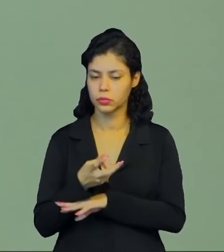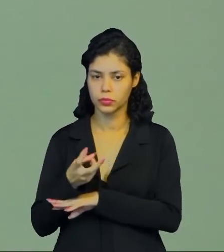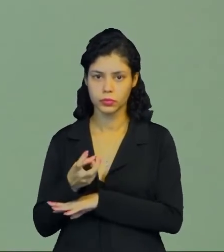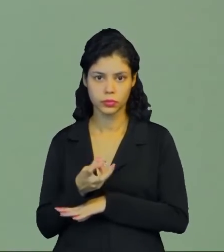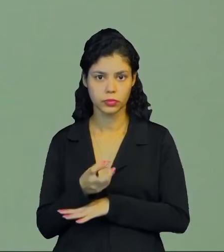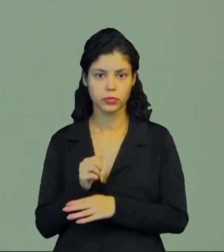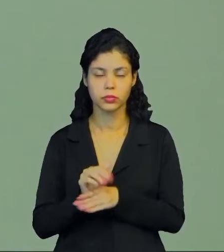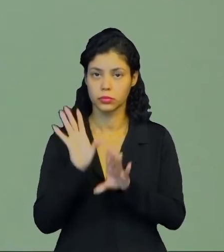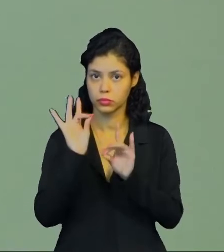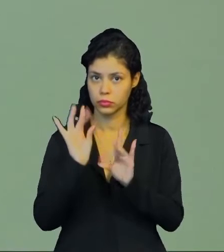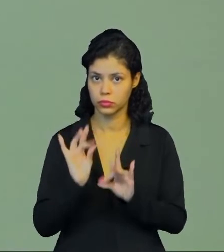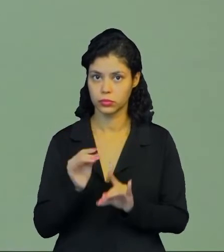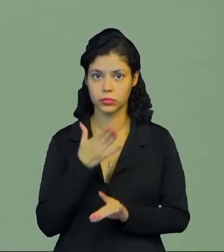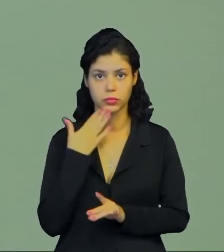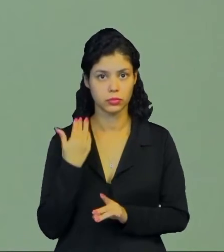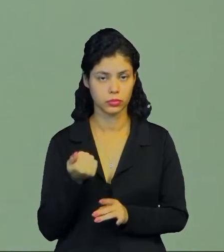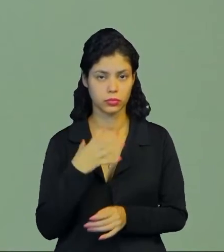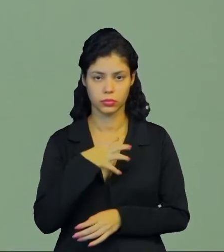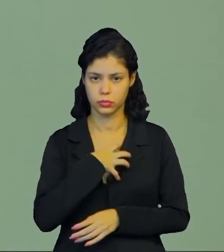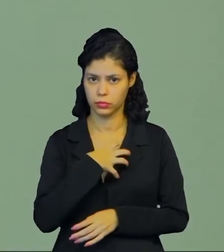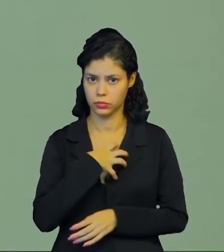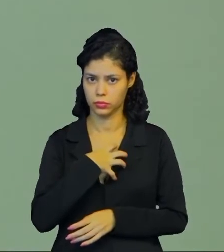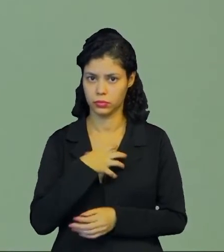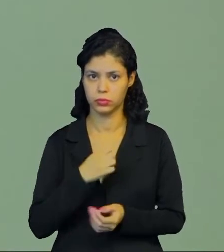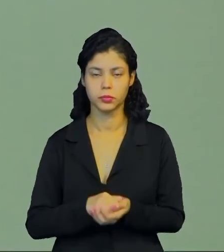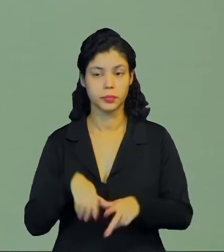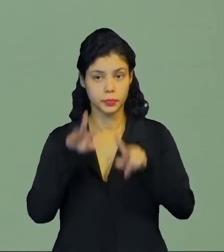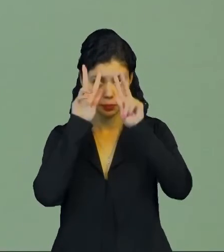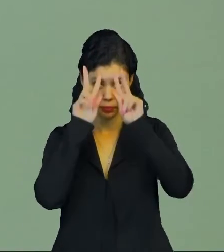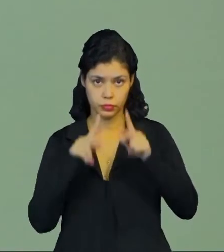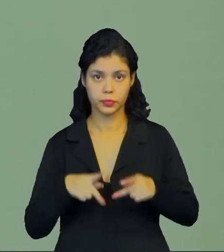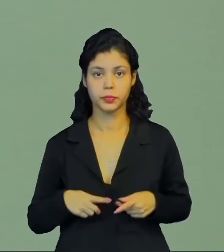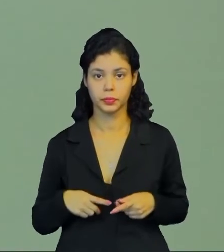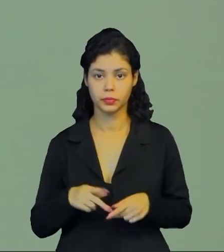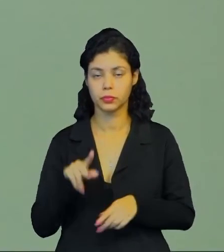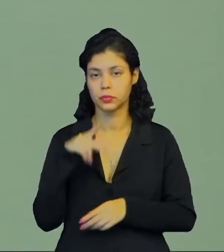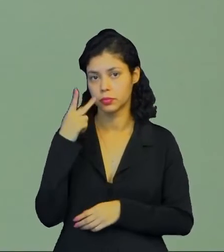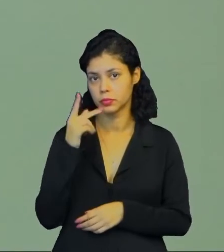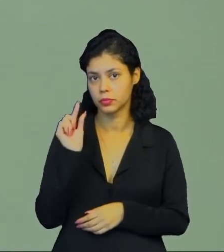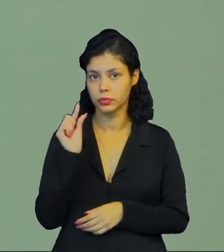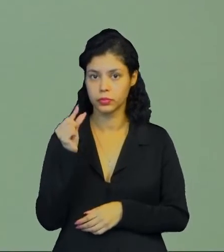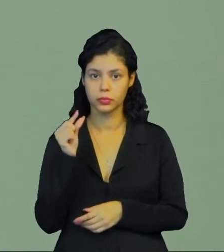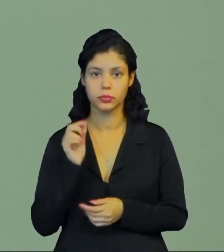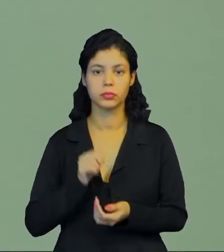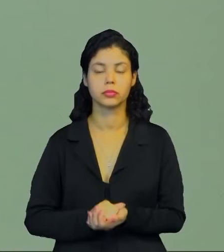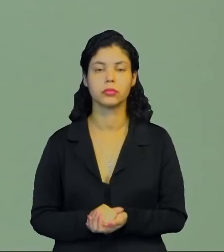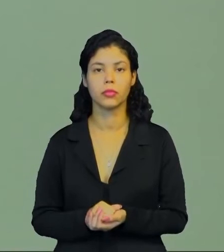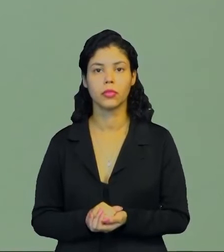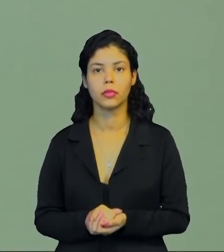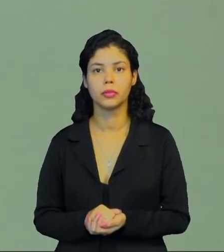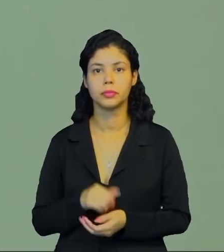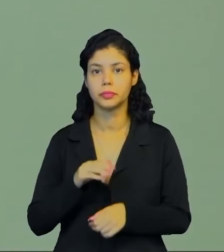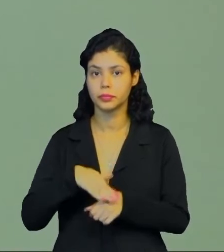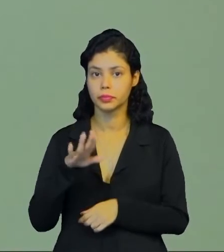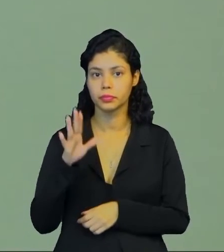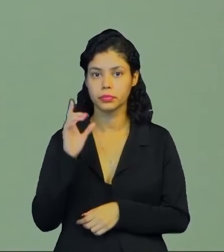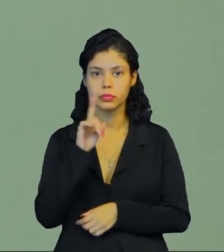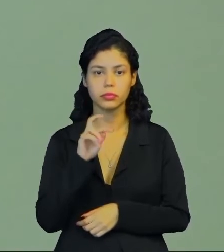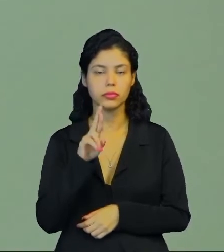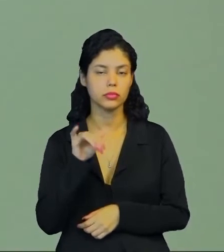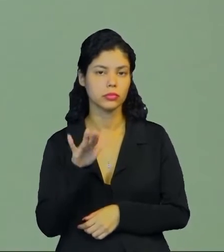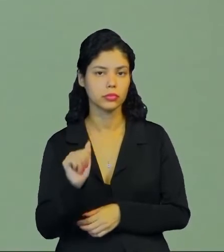explorar cada vez mais o sentimento humano, né? E falar dele de uma forma mais